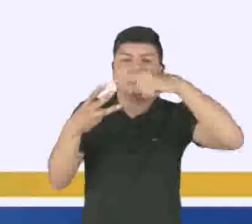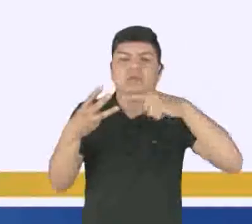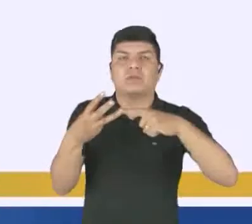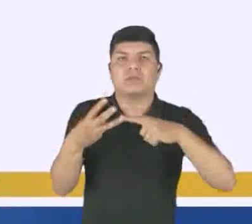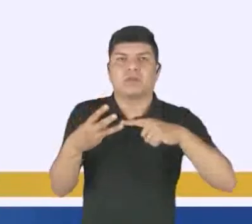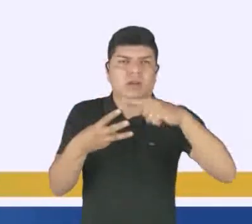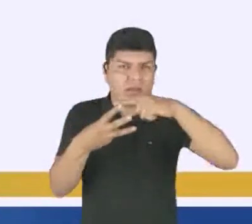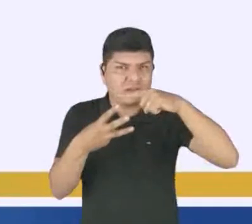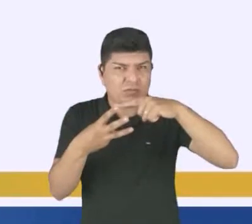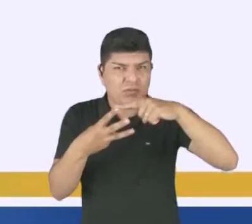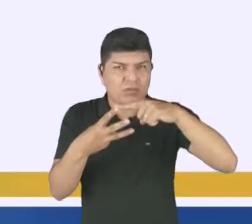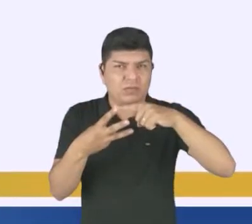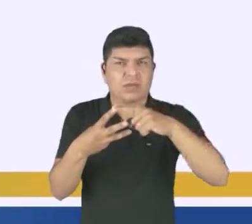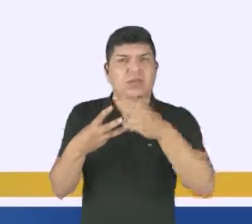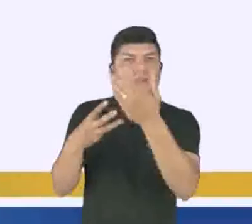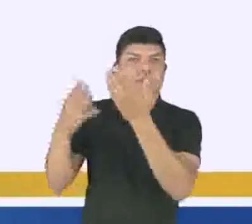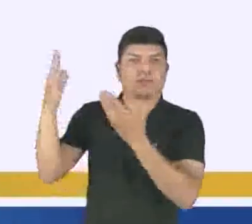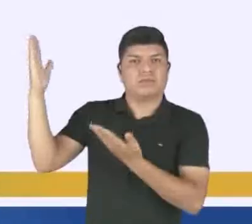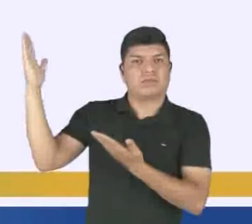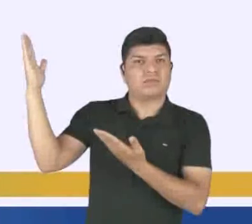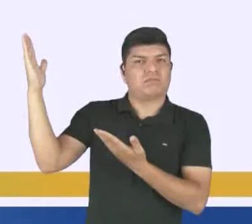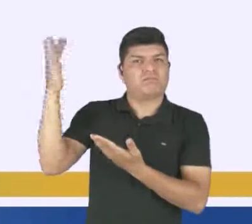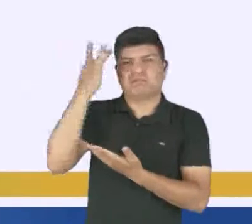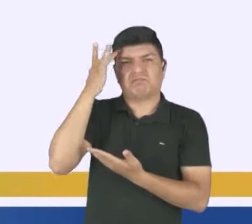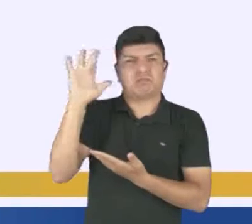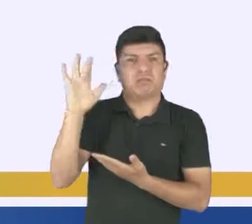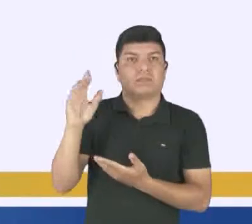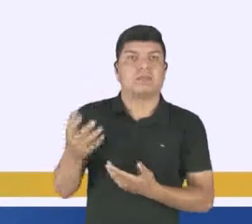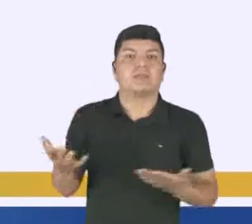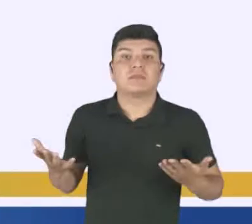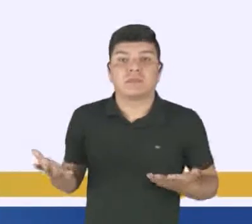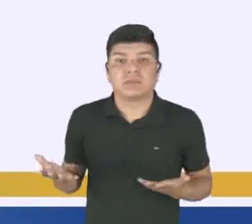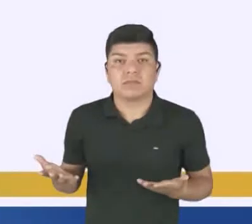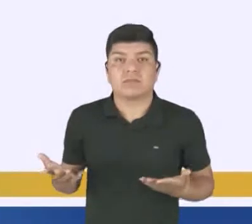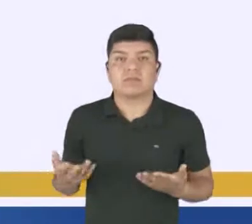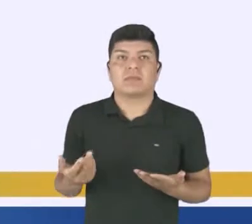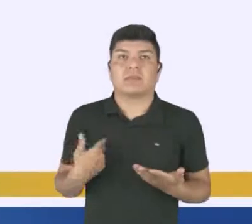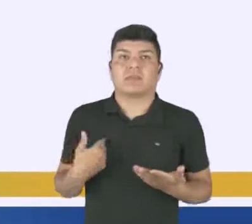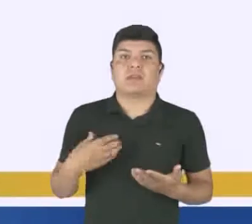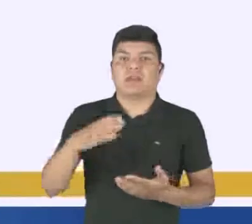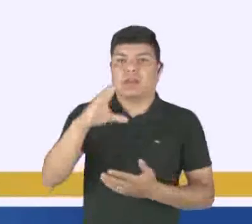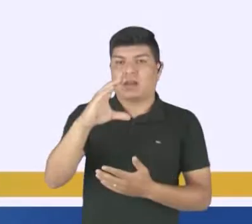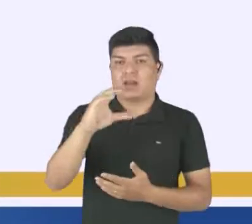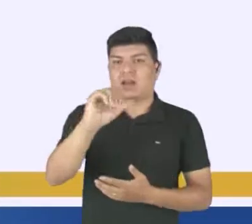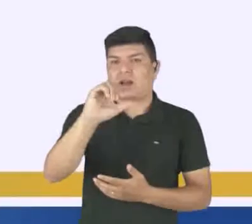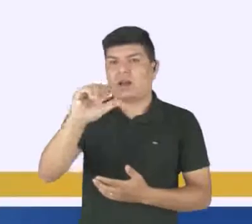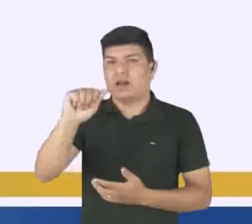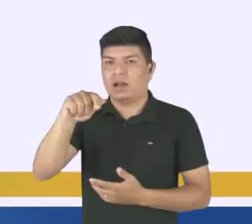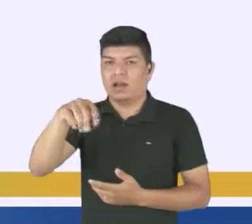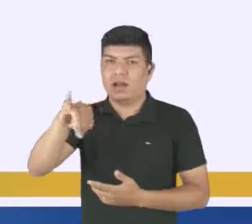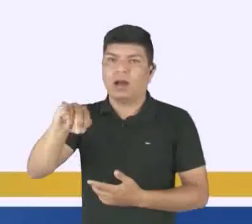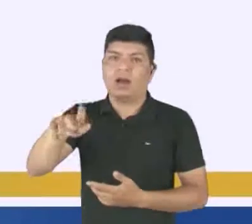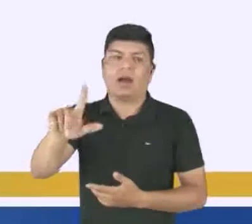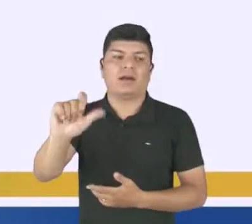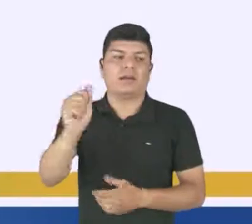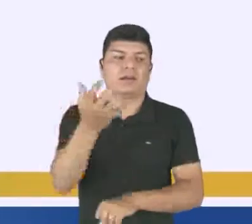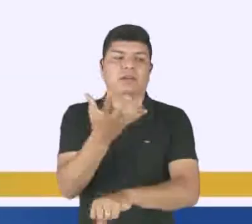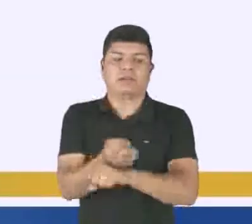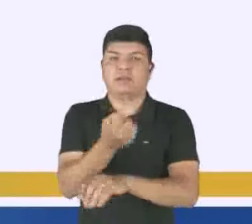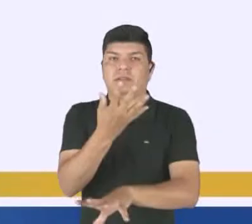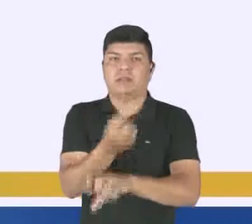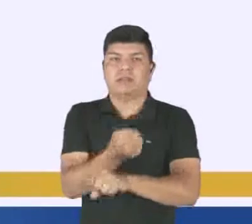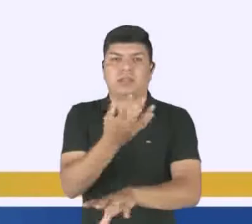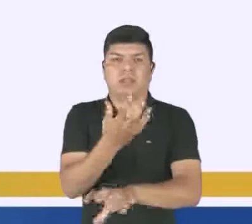é no primeiro quadro? Não sei. E aí, a caatinga de todas elas? Vá logo nessa daí